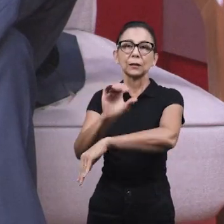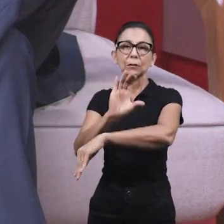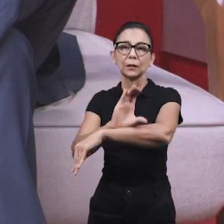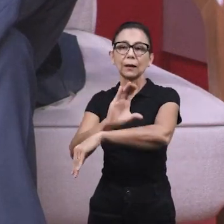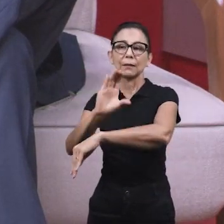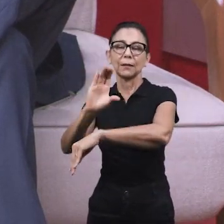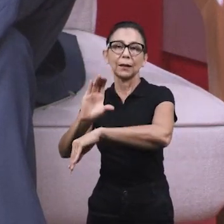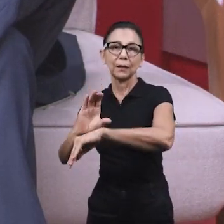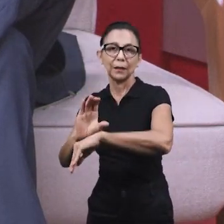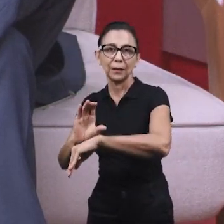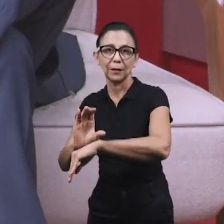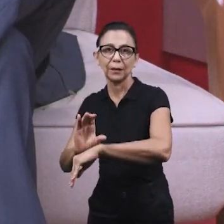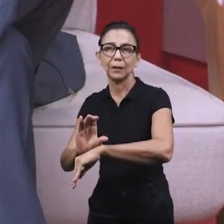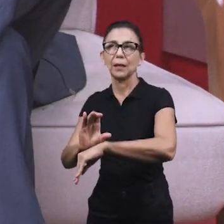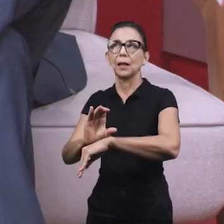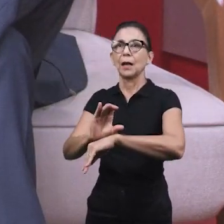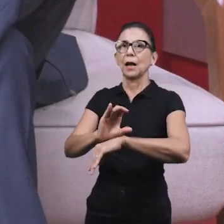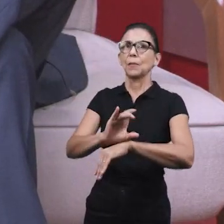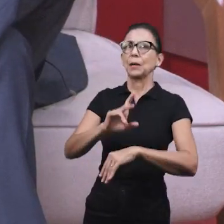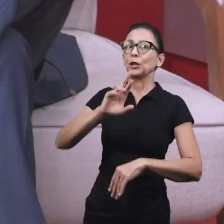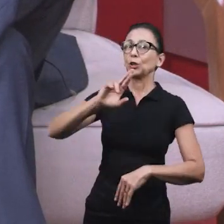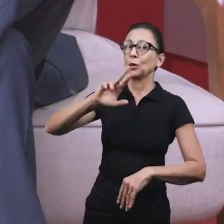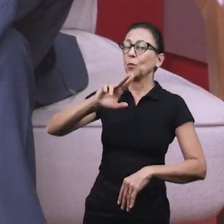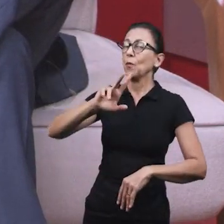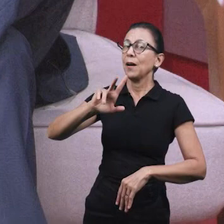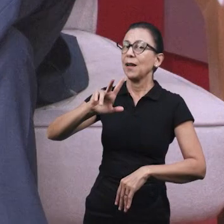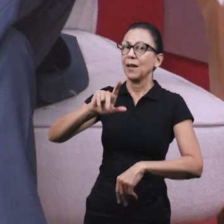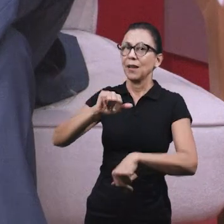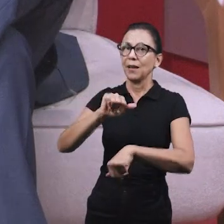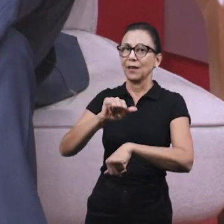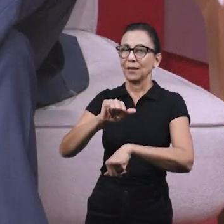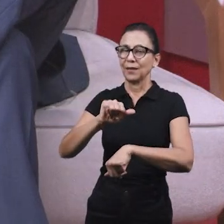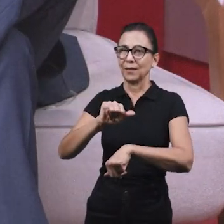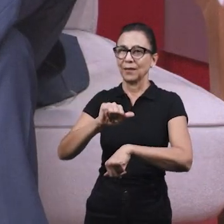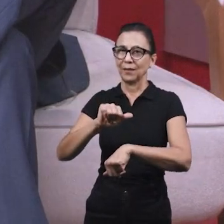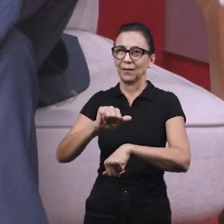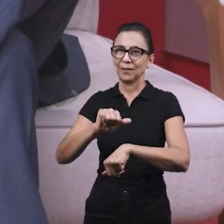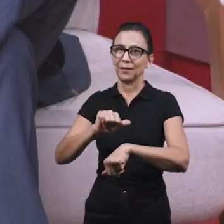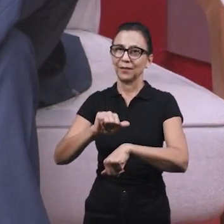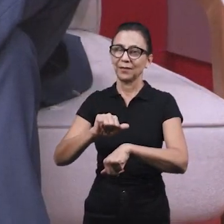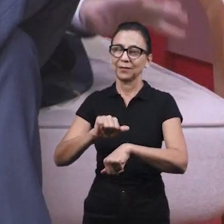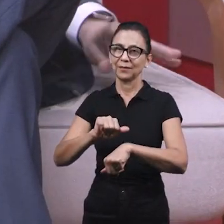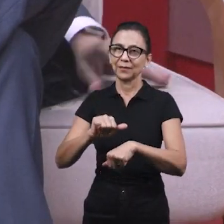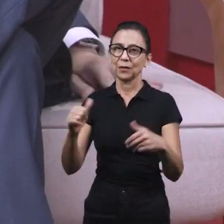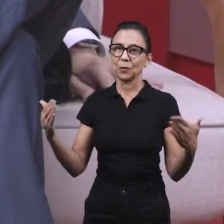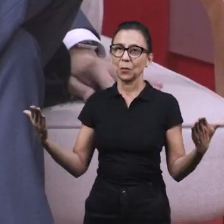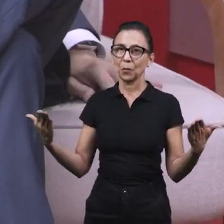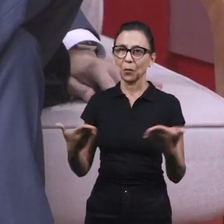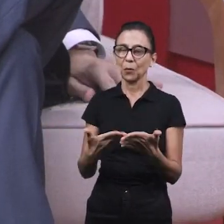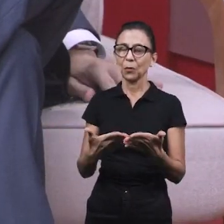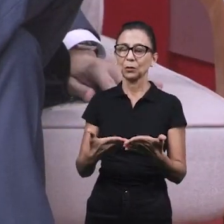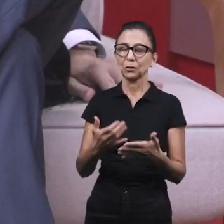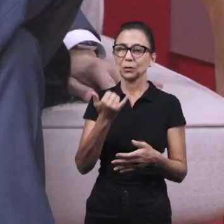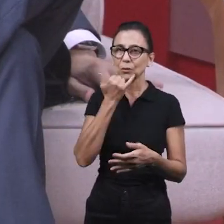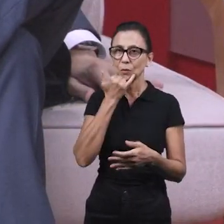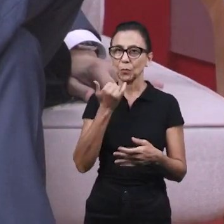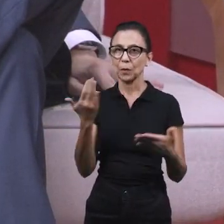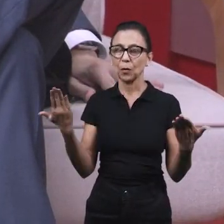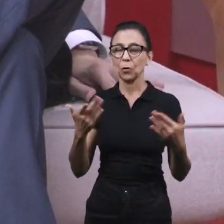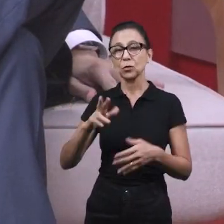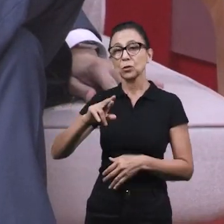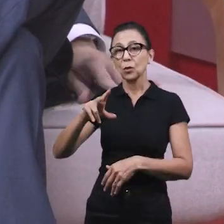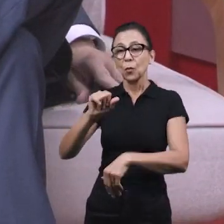Oriente Médio, a Canaã, você vê no mapa, agora é a Canaã celestial, é o novo céu. A porta